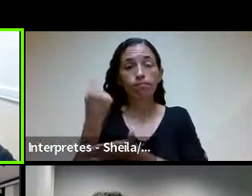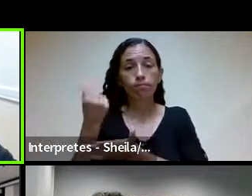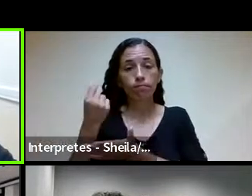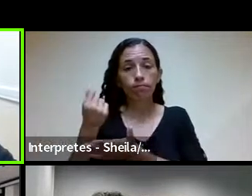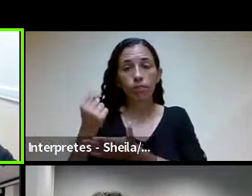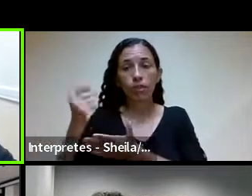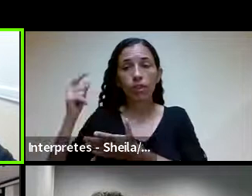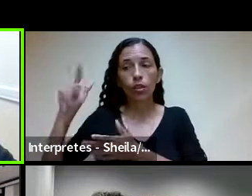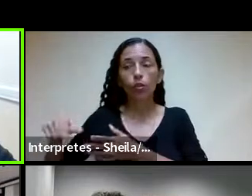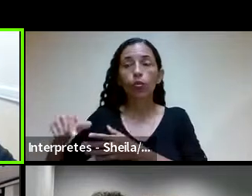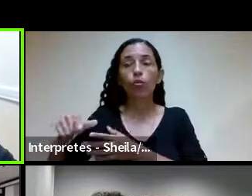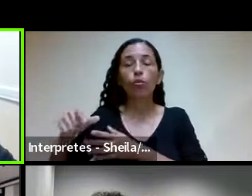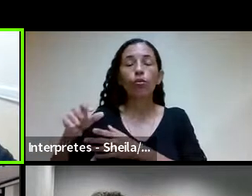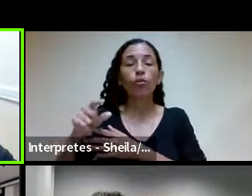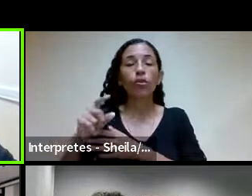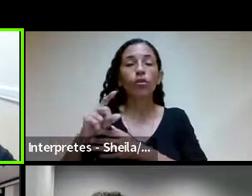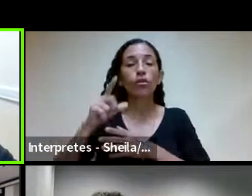1.427,00.